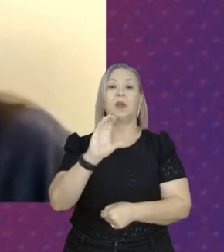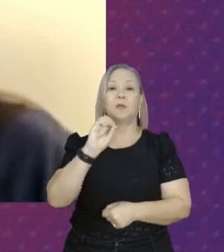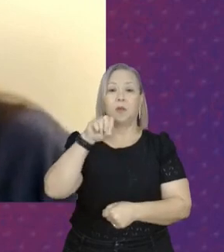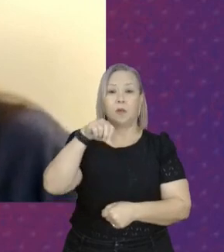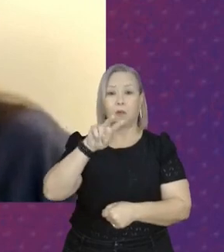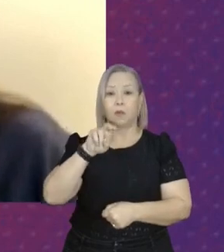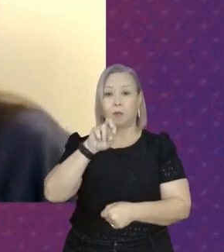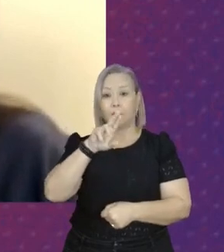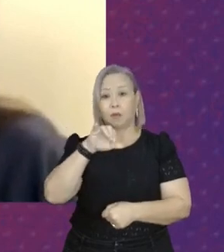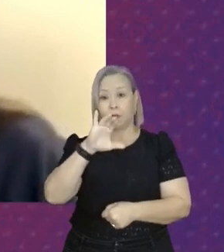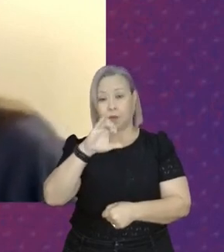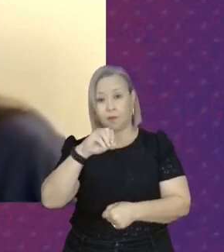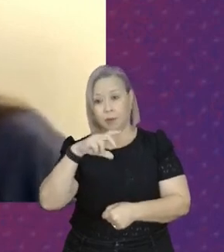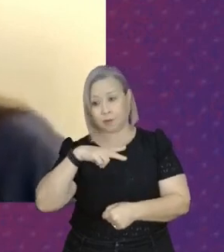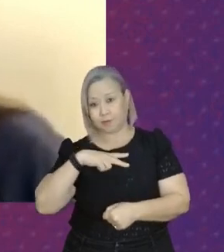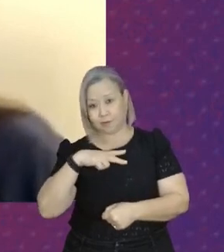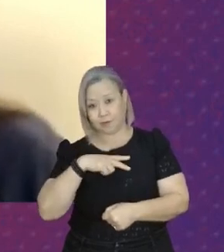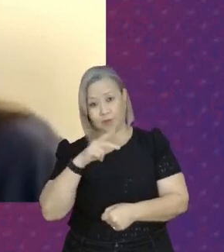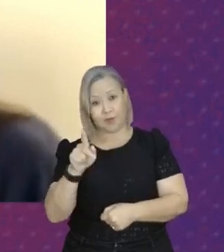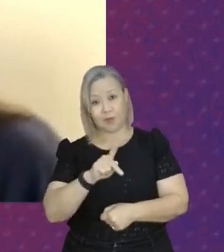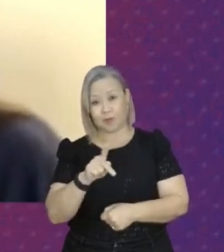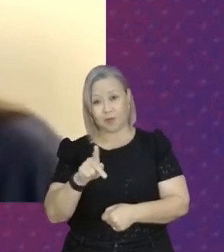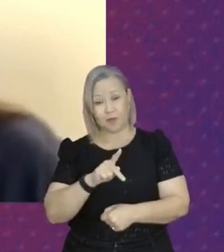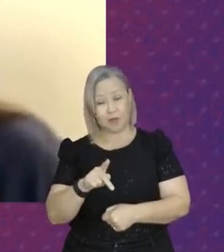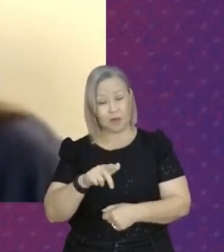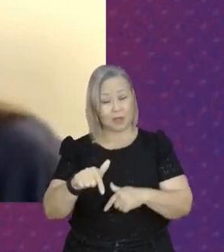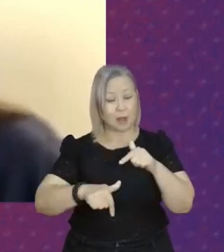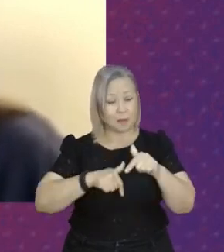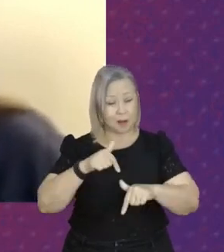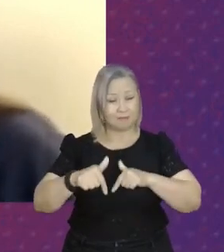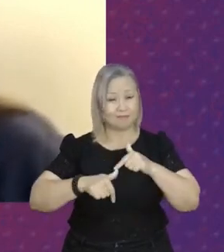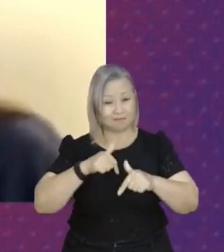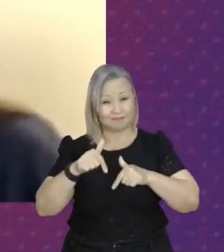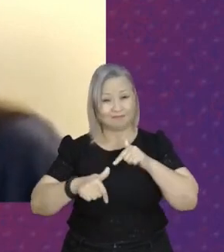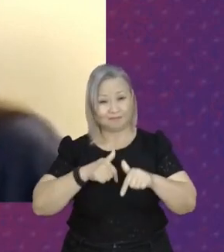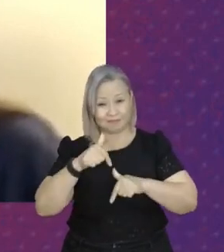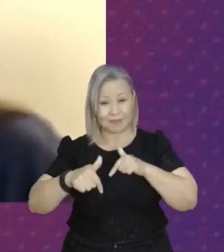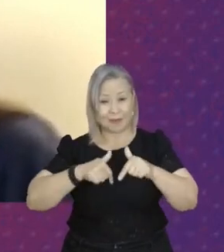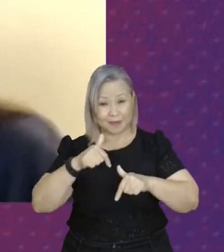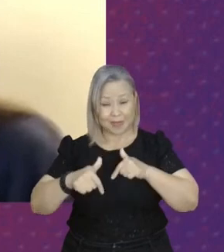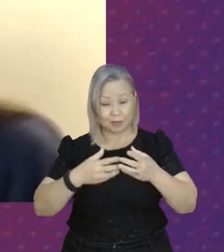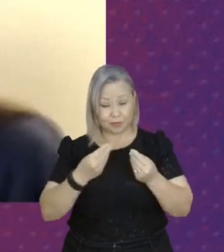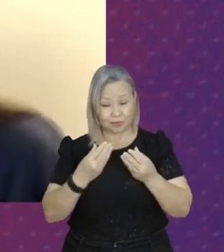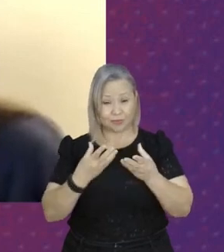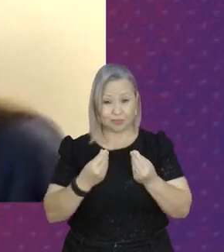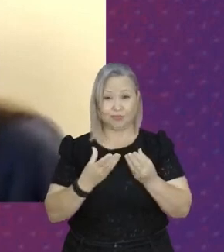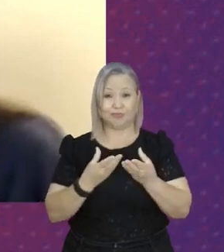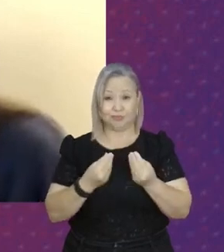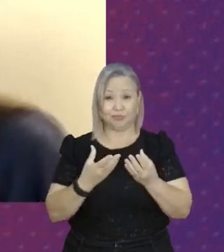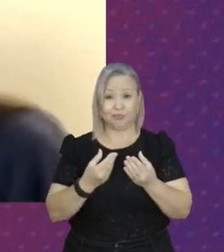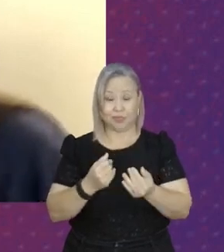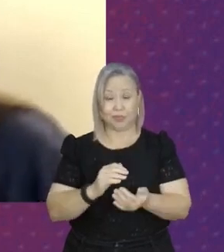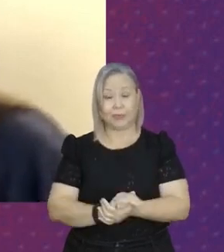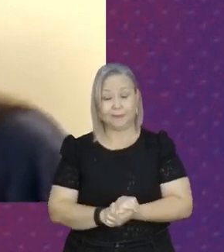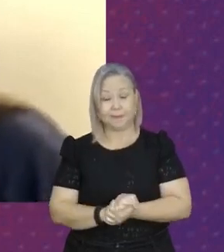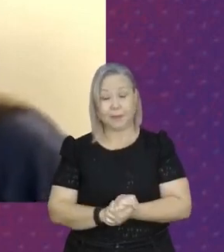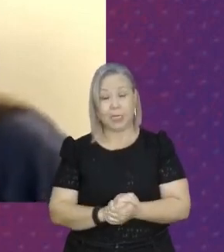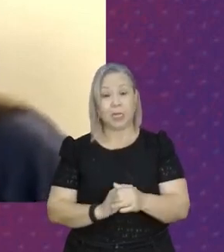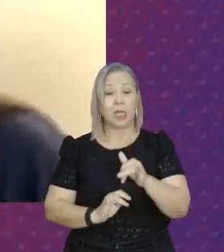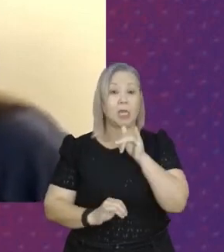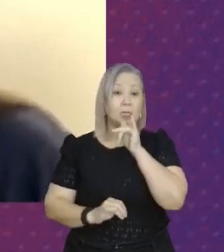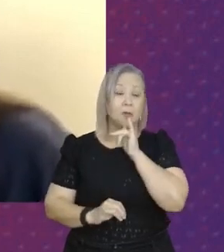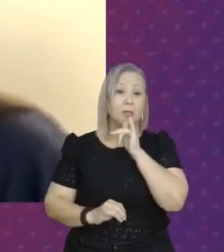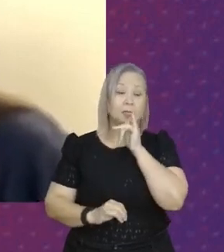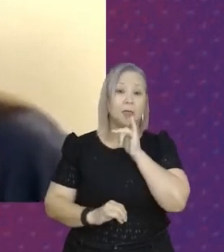creches conveniadas, as professoras trabalham uma jornada maior e recebem menos, só para dar um exemplo